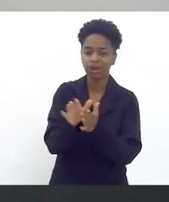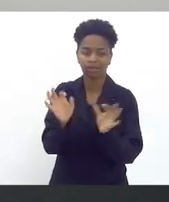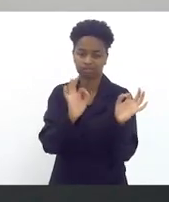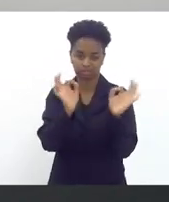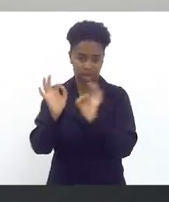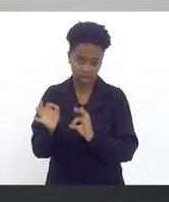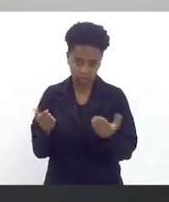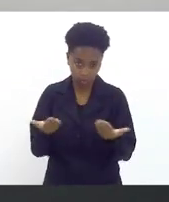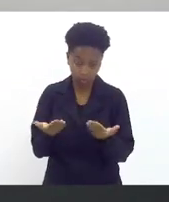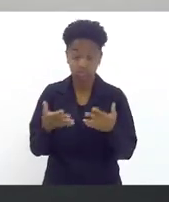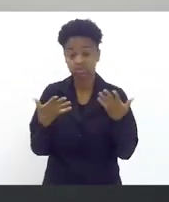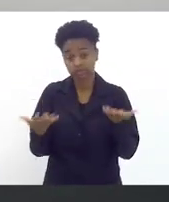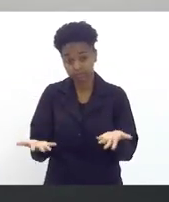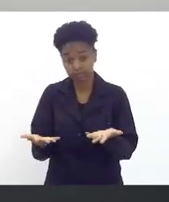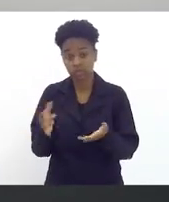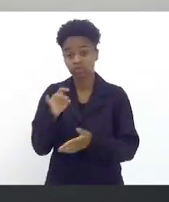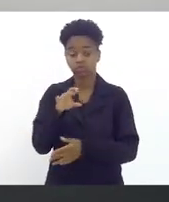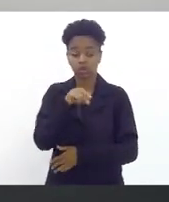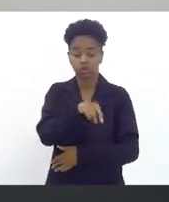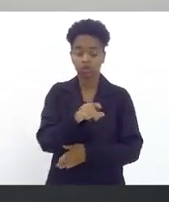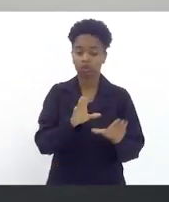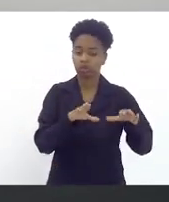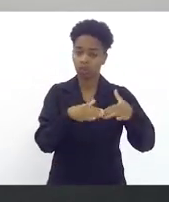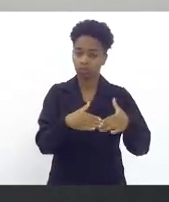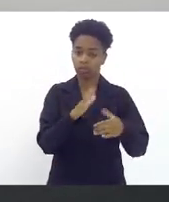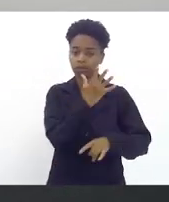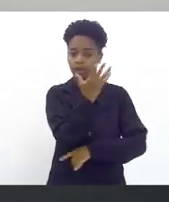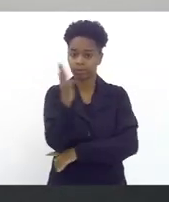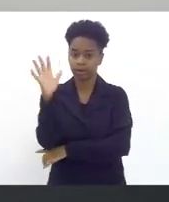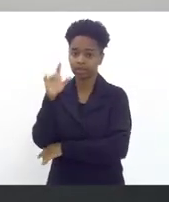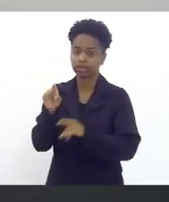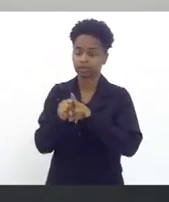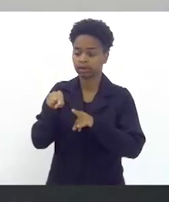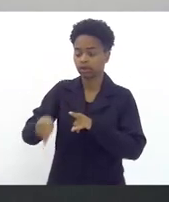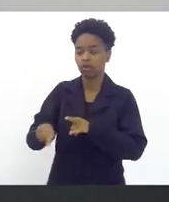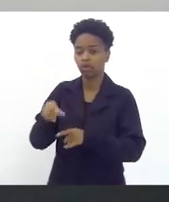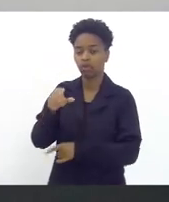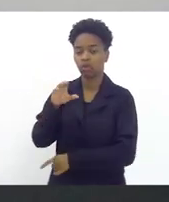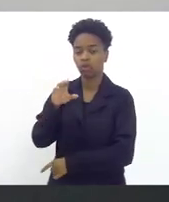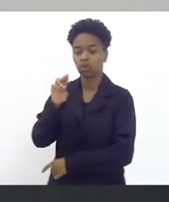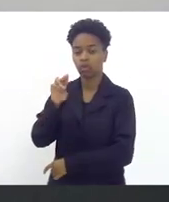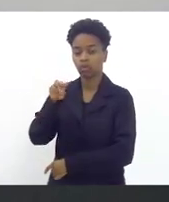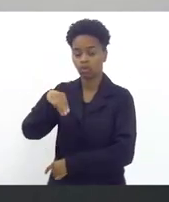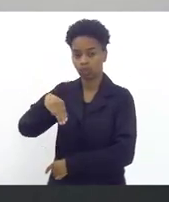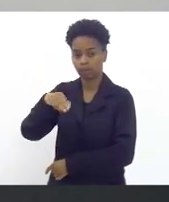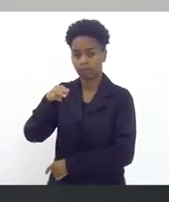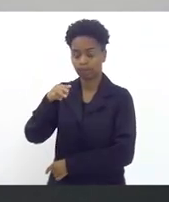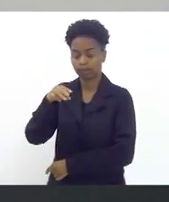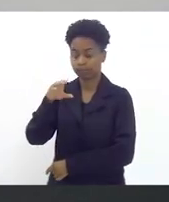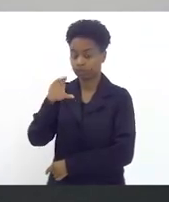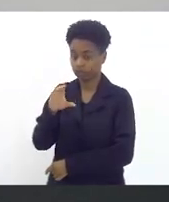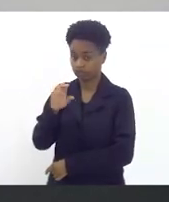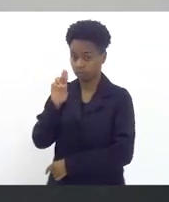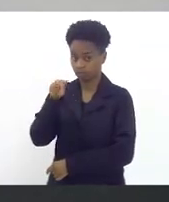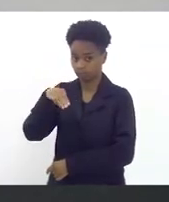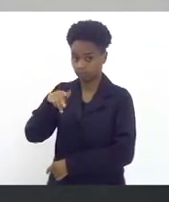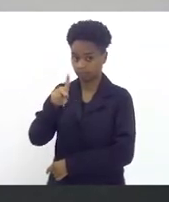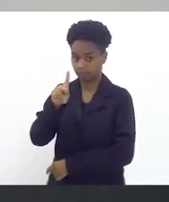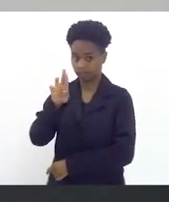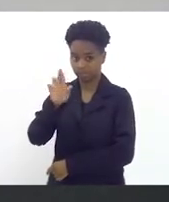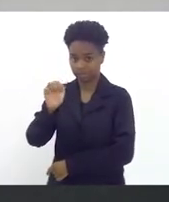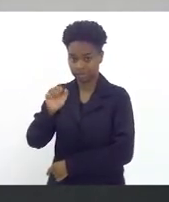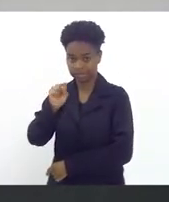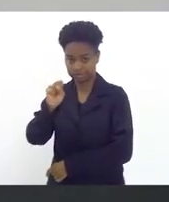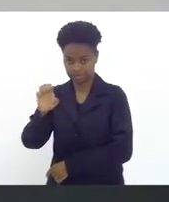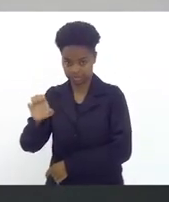legalizada fica sendo pela comissão de Meio Ambiente pela comissão do compra-se mas estamos aqui em casa o importante é que é uma reunião formal